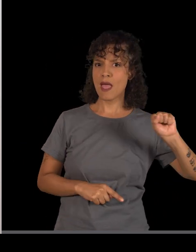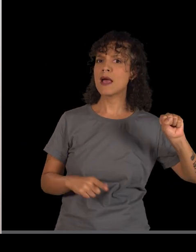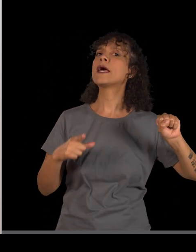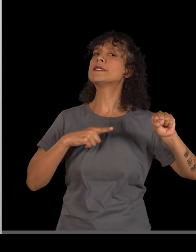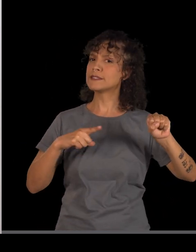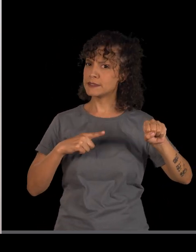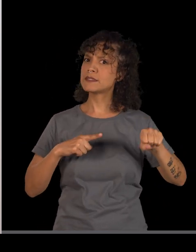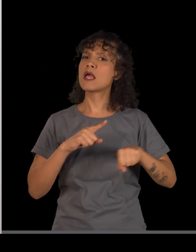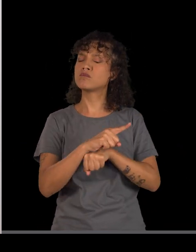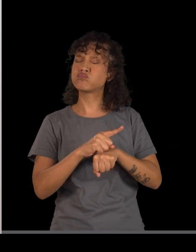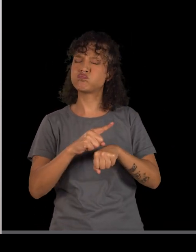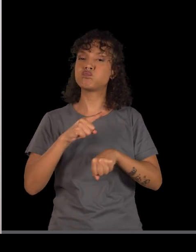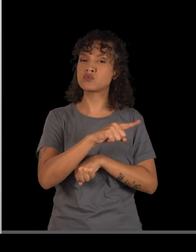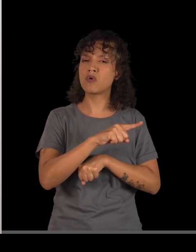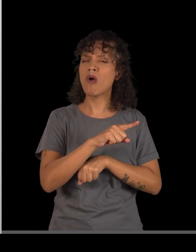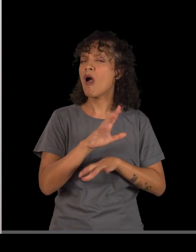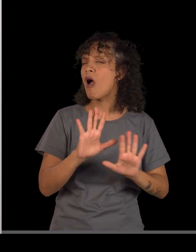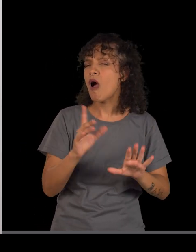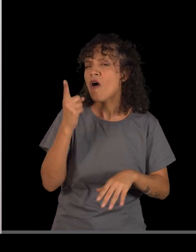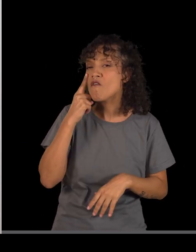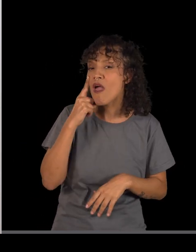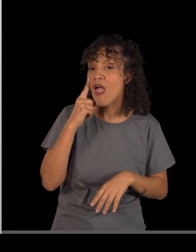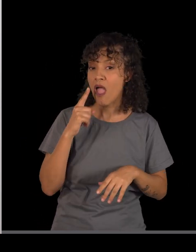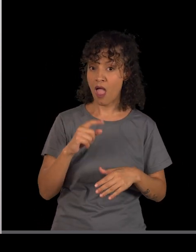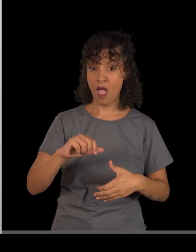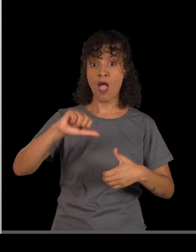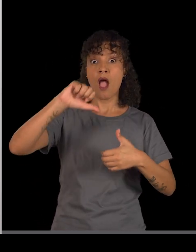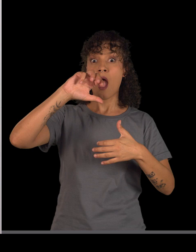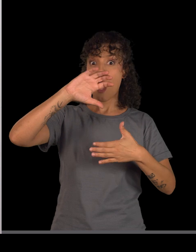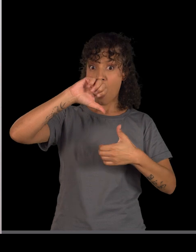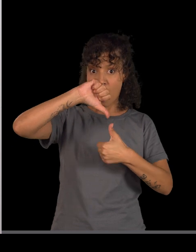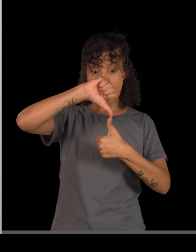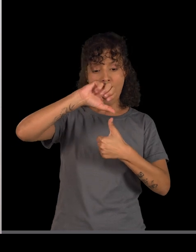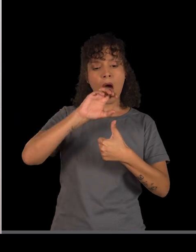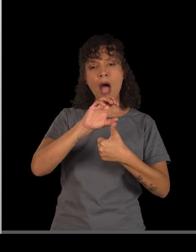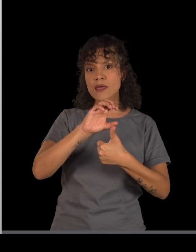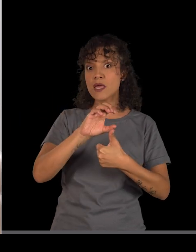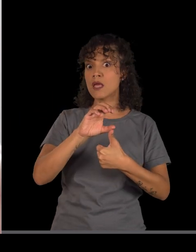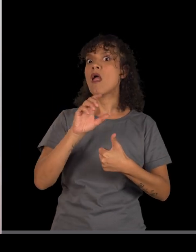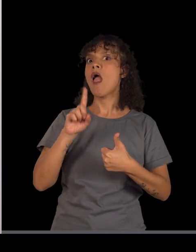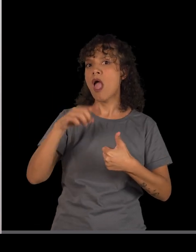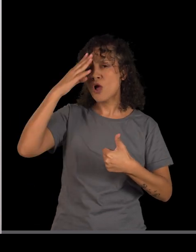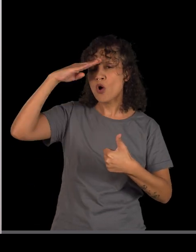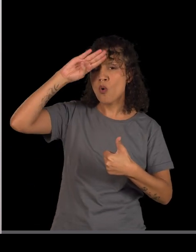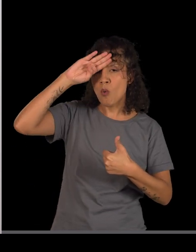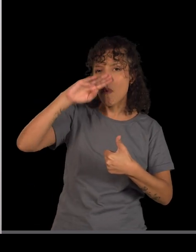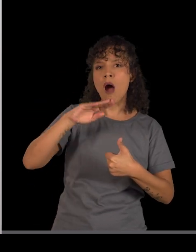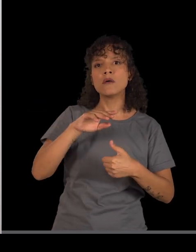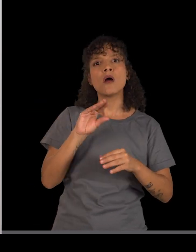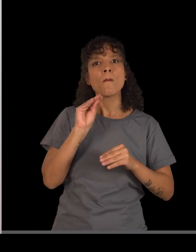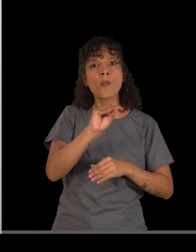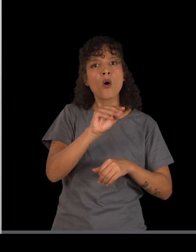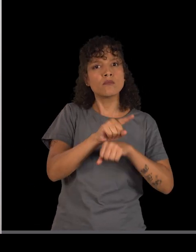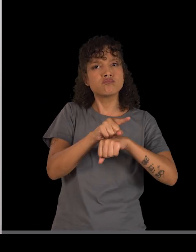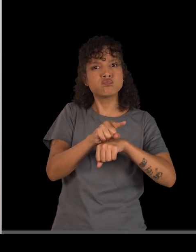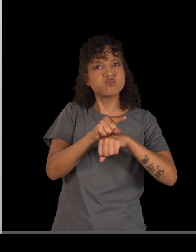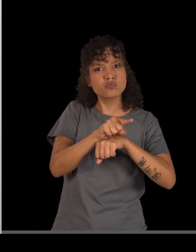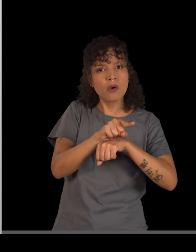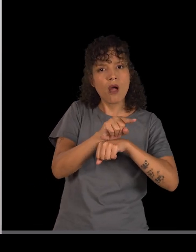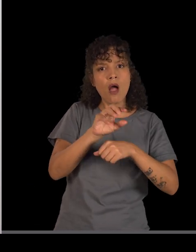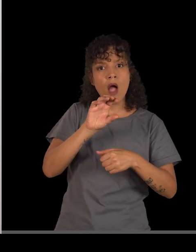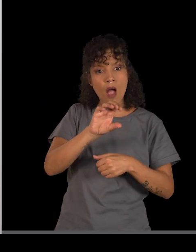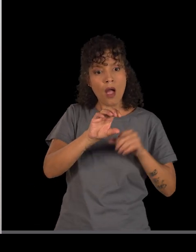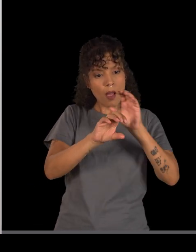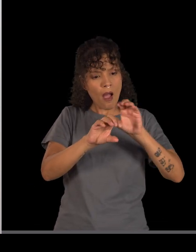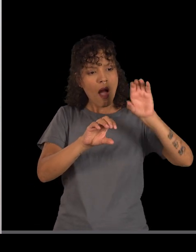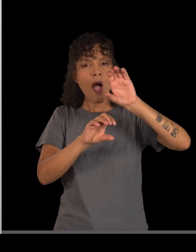União Soviética instala mísseis nucleares em Cuba, ela está muito próxima de seu principal inimigo, que é os